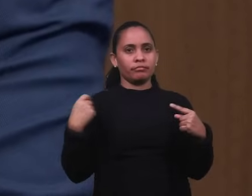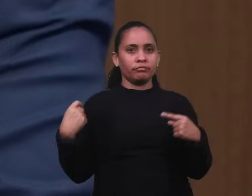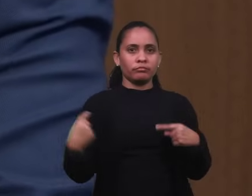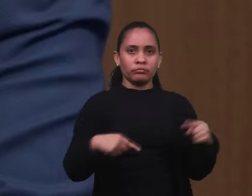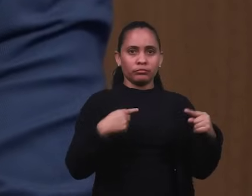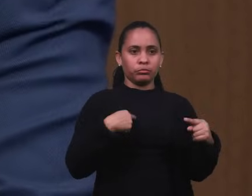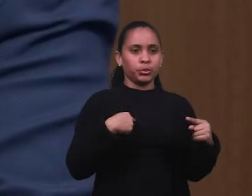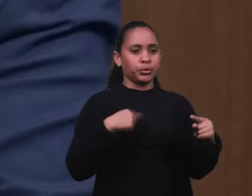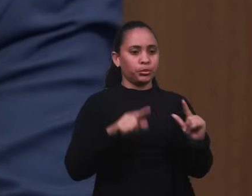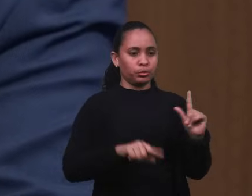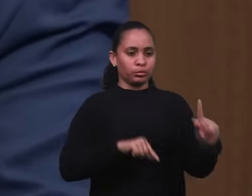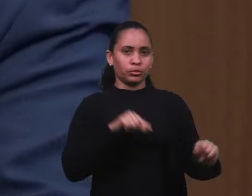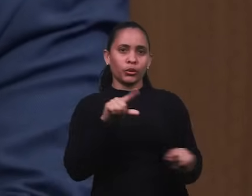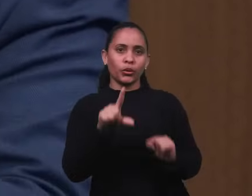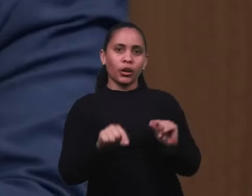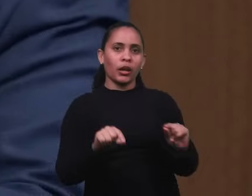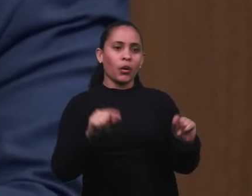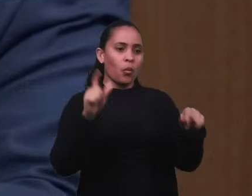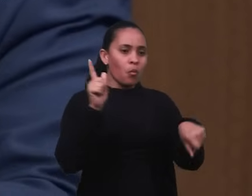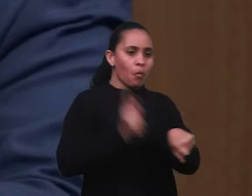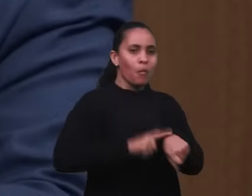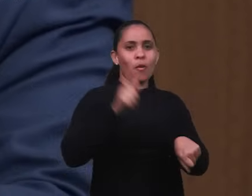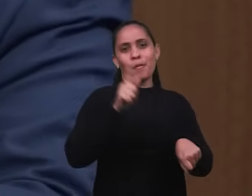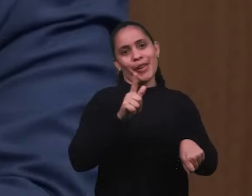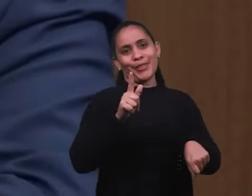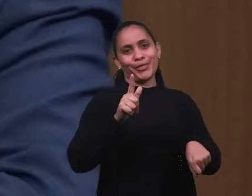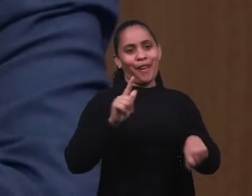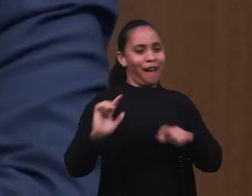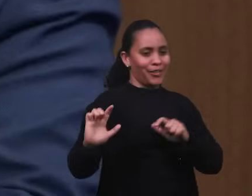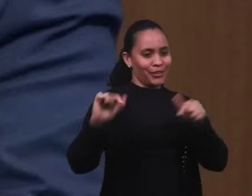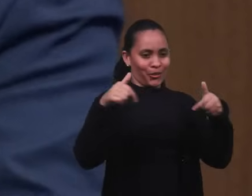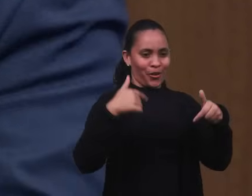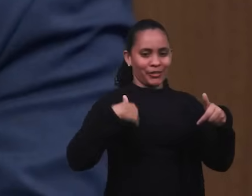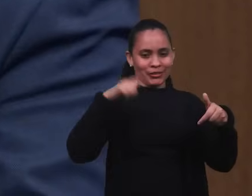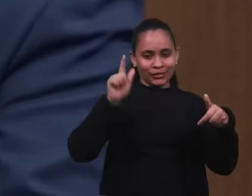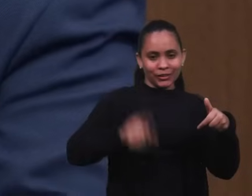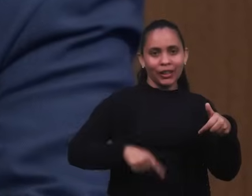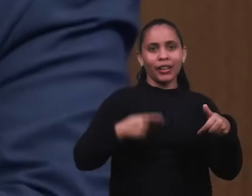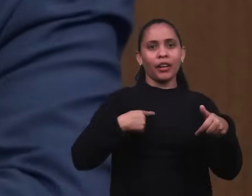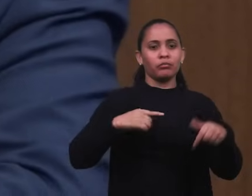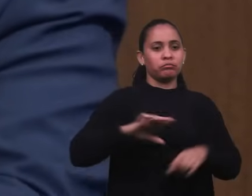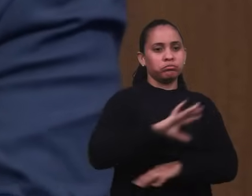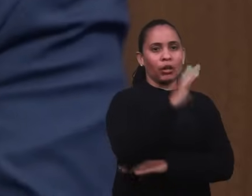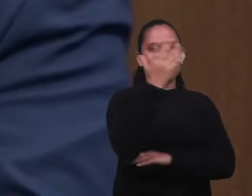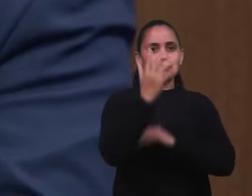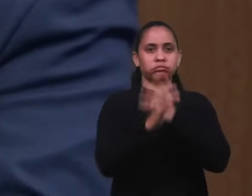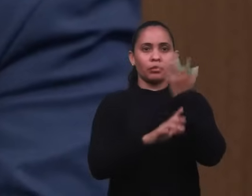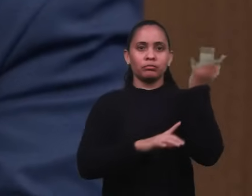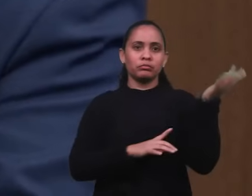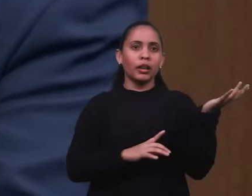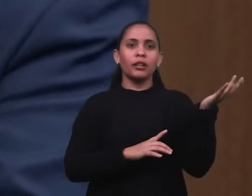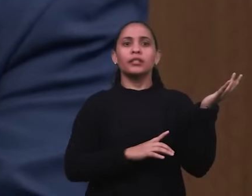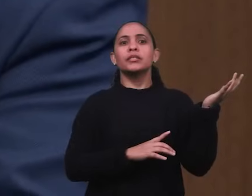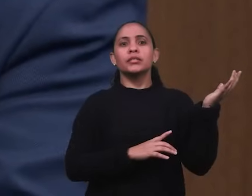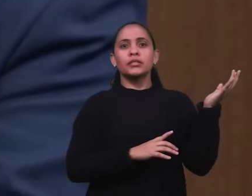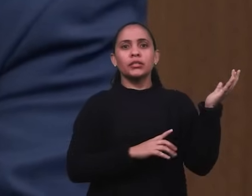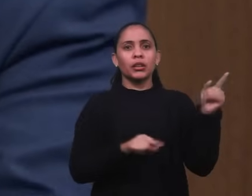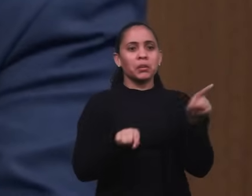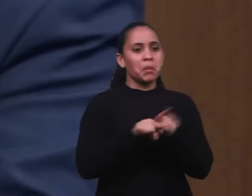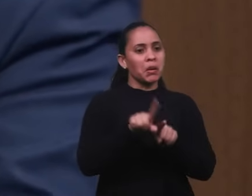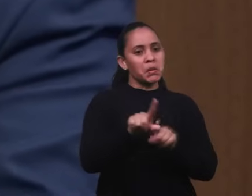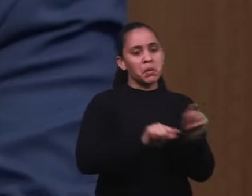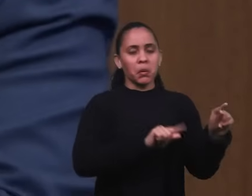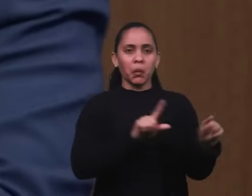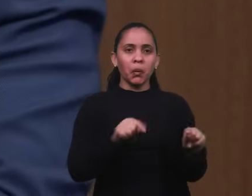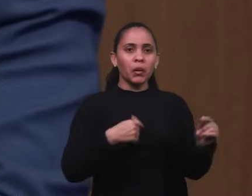né, haja de acordo com determinadas leis naturais, condições, né?